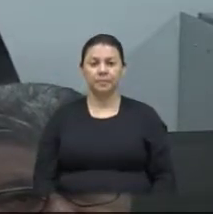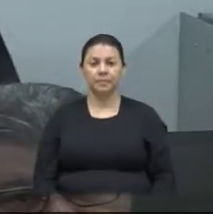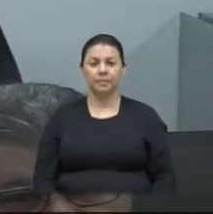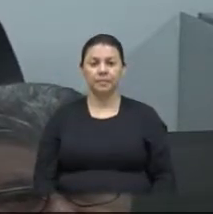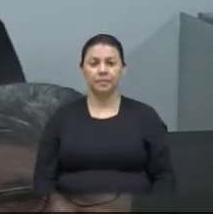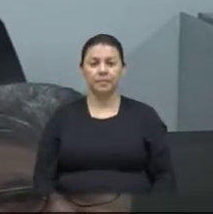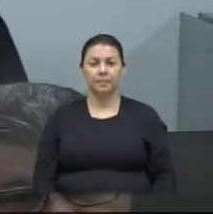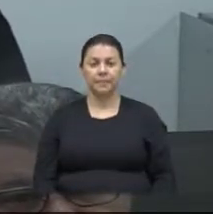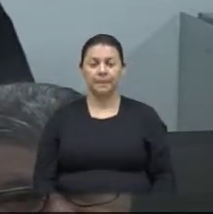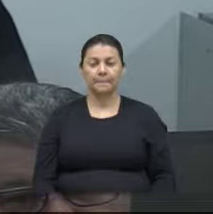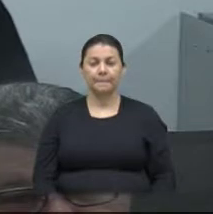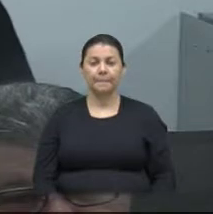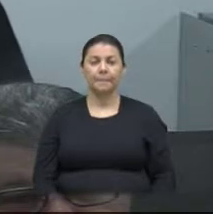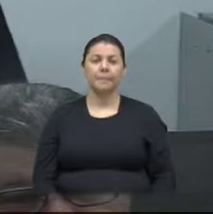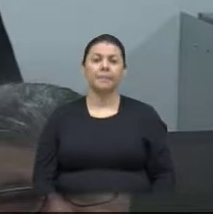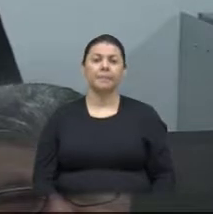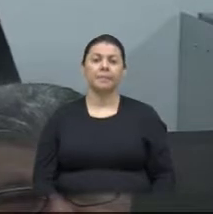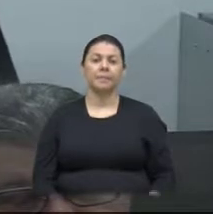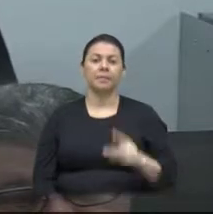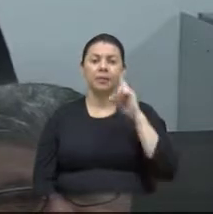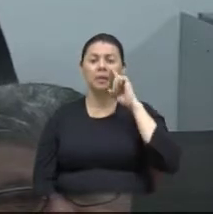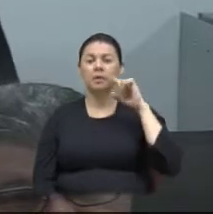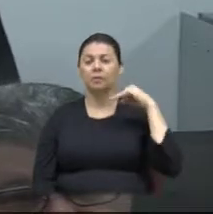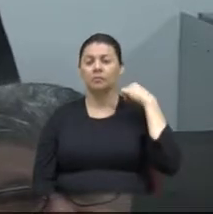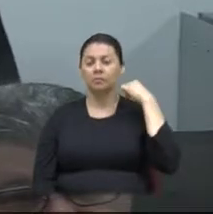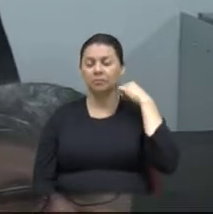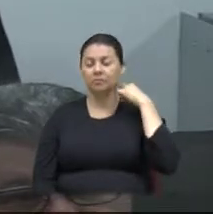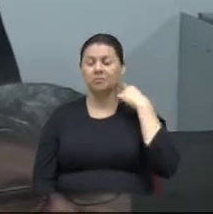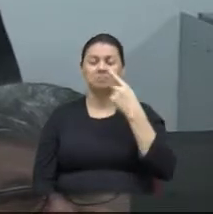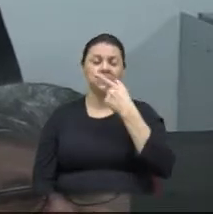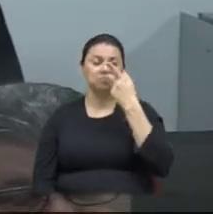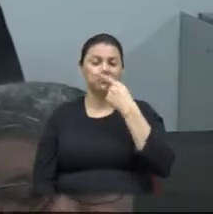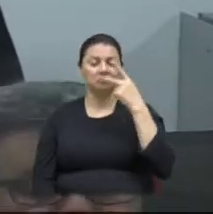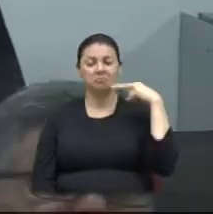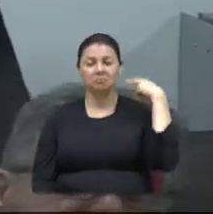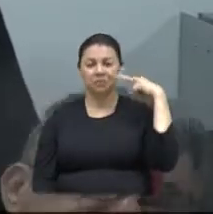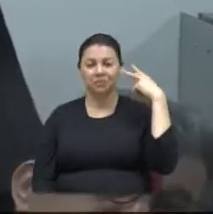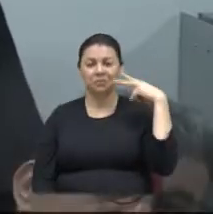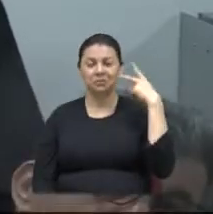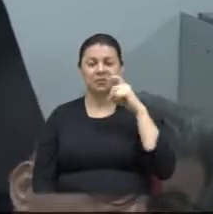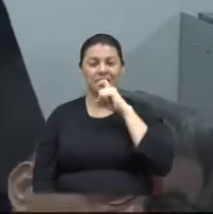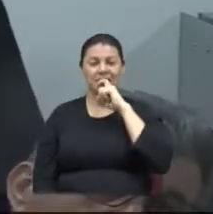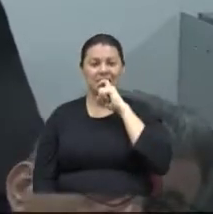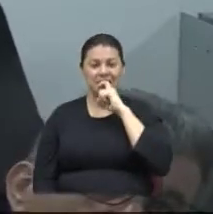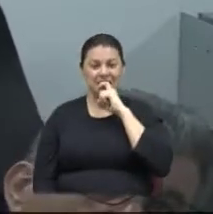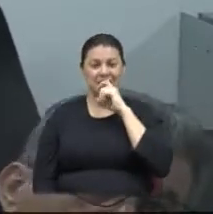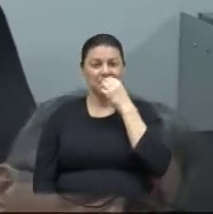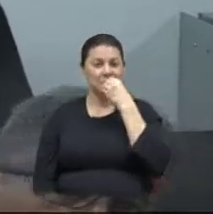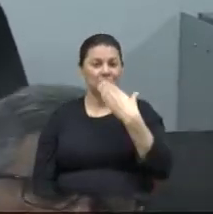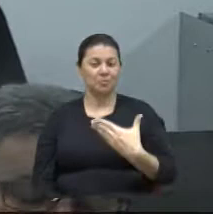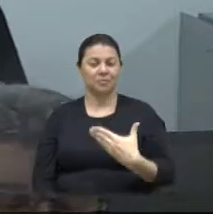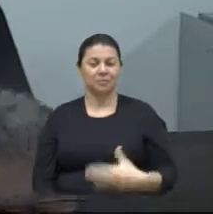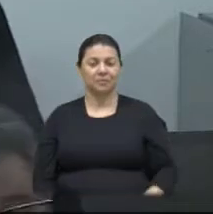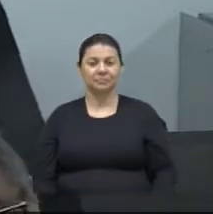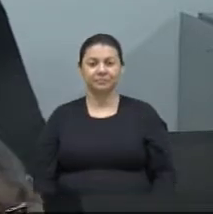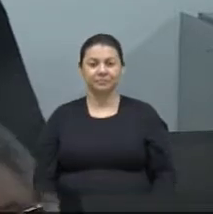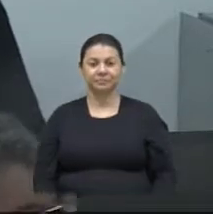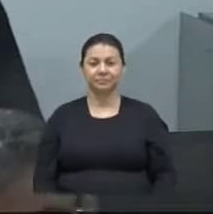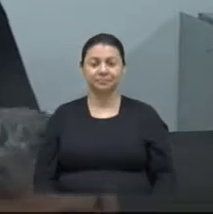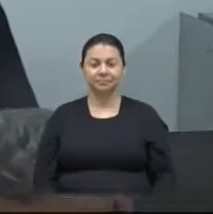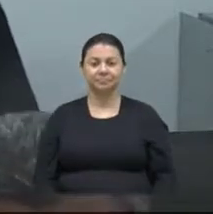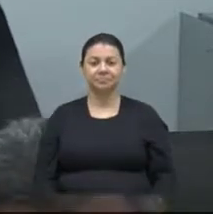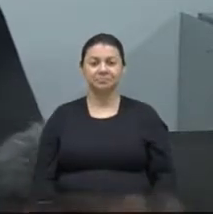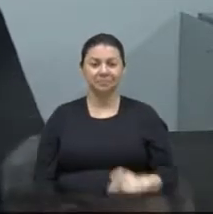o pastor nilton disse que é uma inveja santa é seu também posso colocar como me a frase é uma inveja